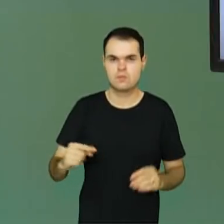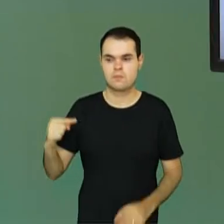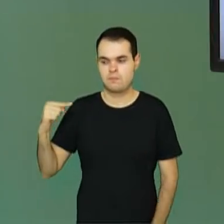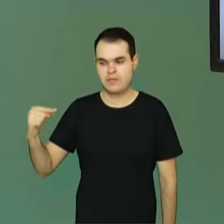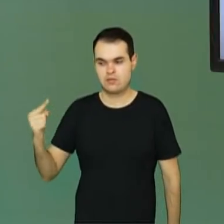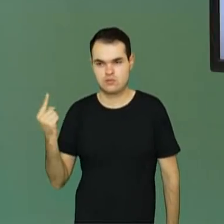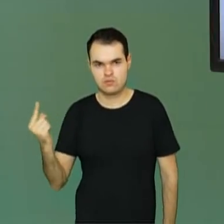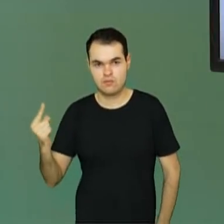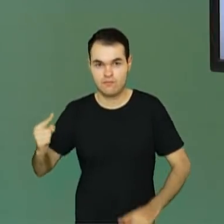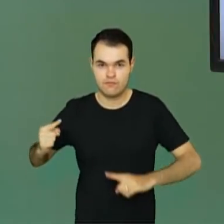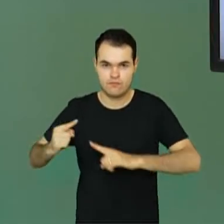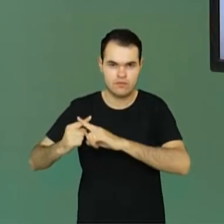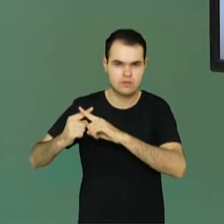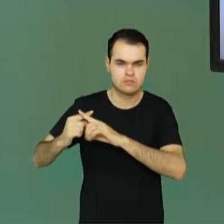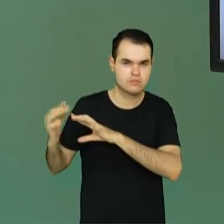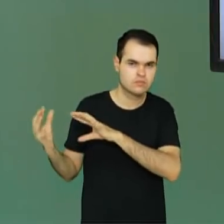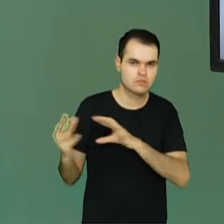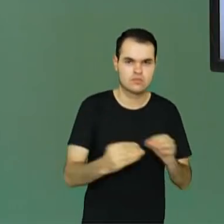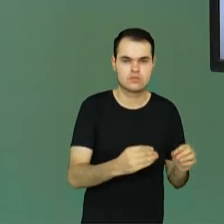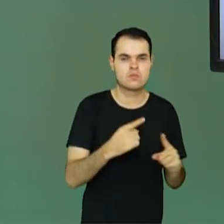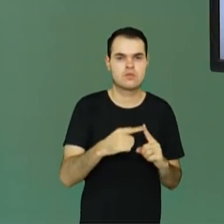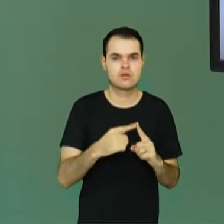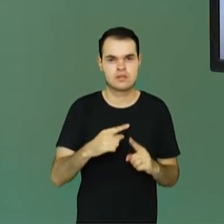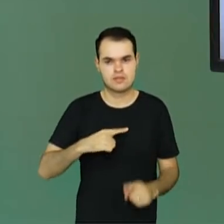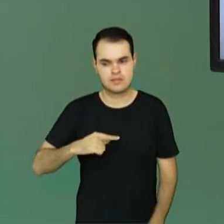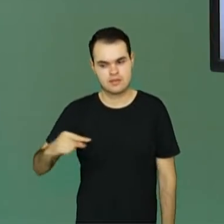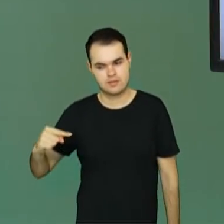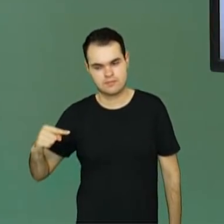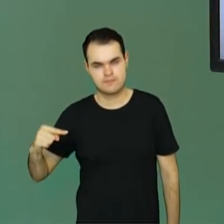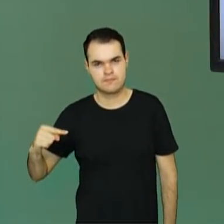um número aqui do lado do y que é negativo. Então, ó,